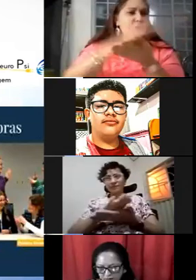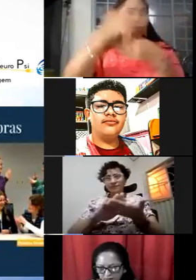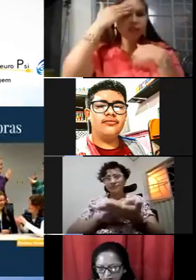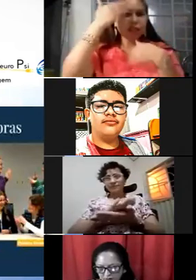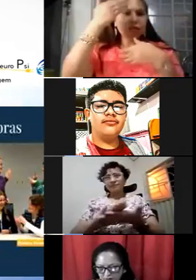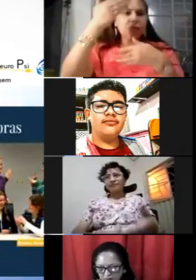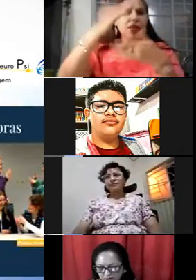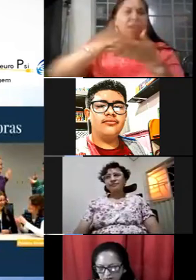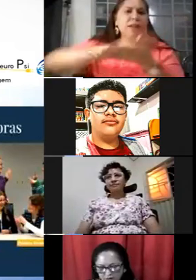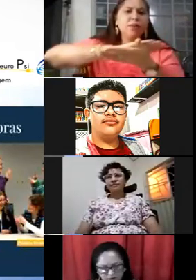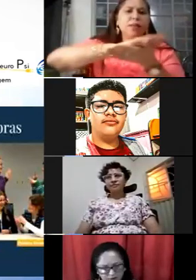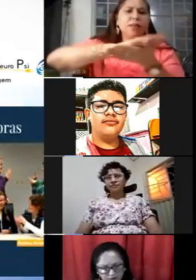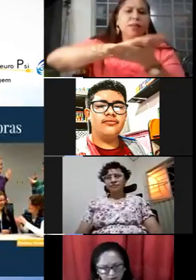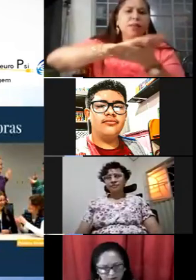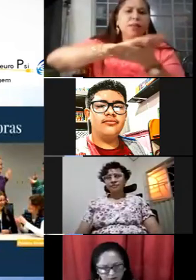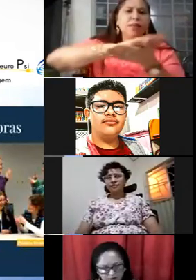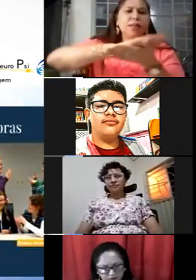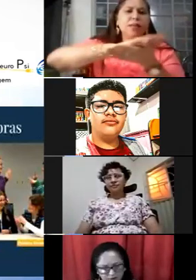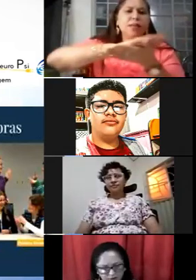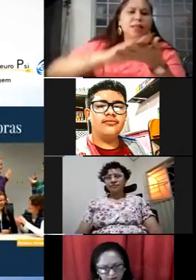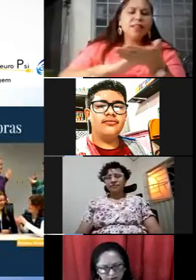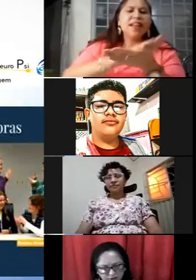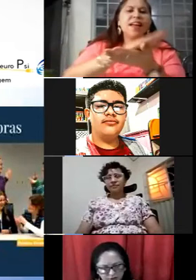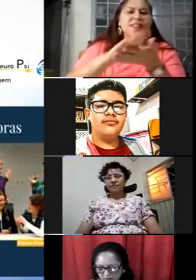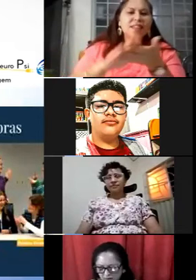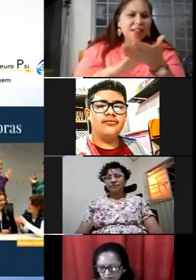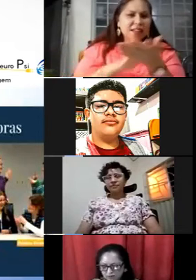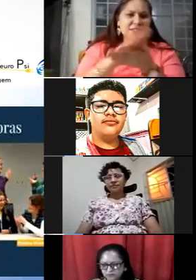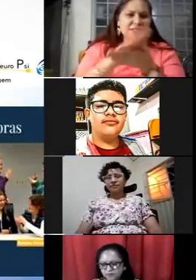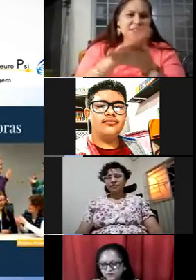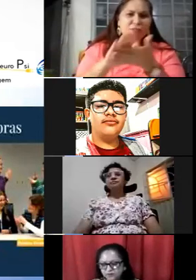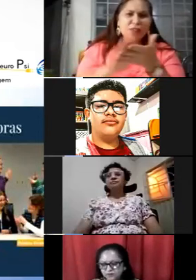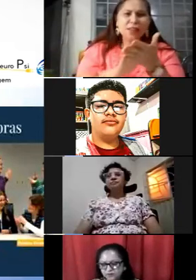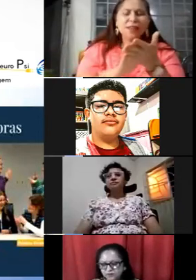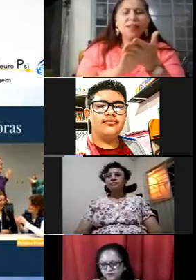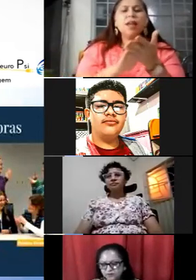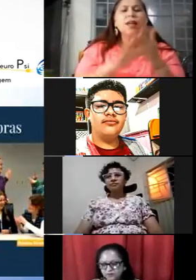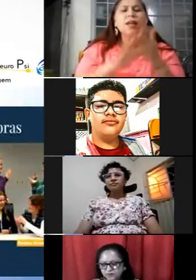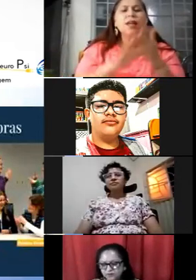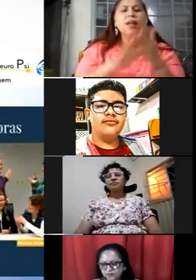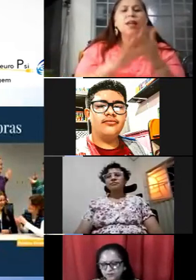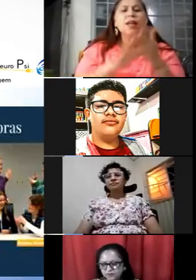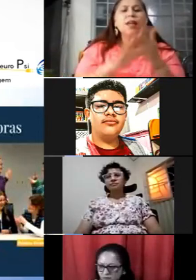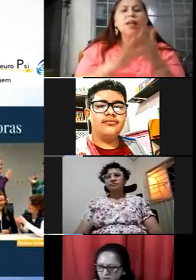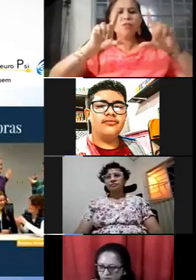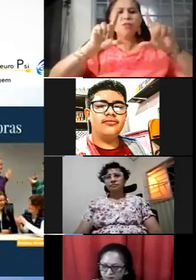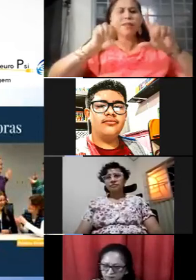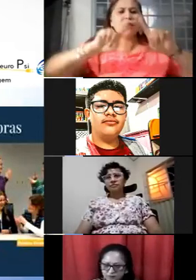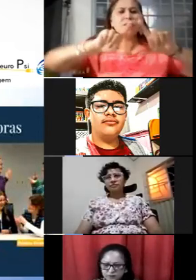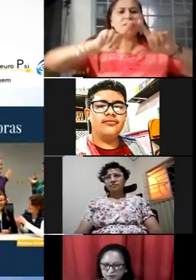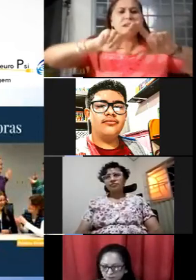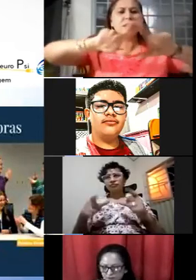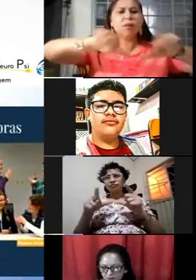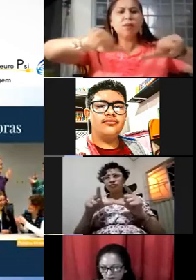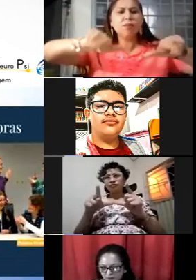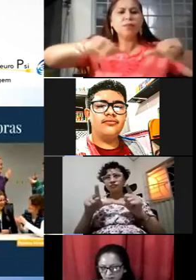agradecer, quando você diz obrigado, de nada, esse é diferente. E o nada de estar vazio,